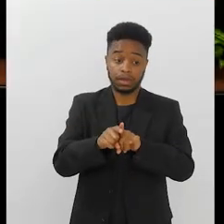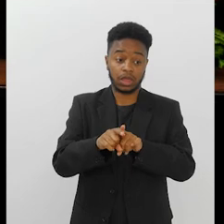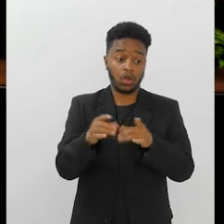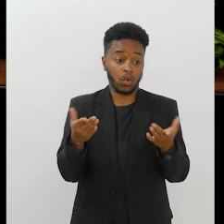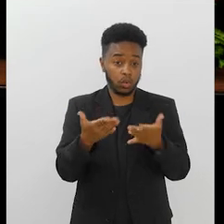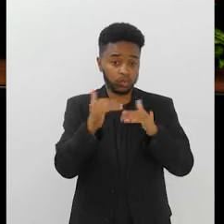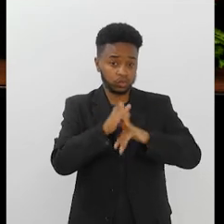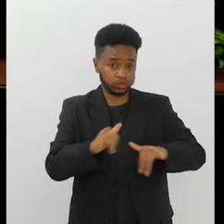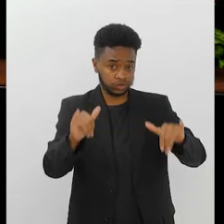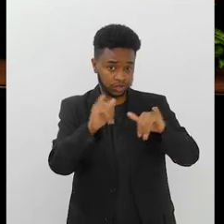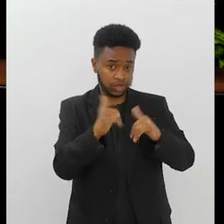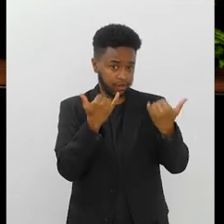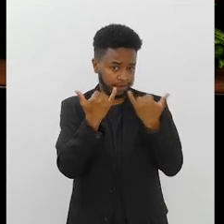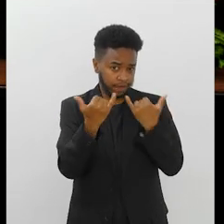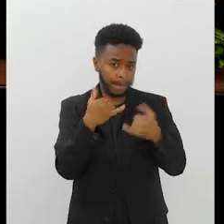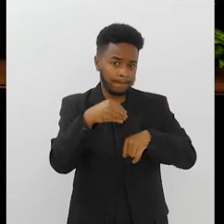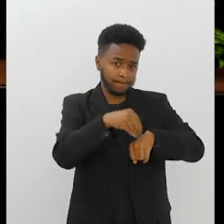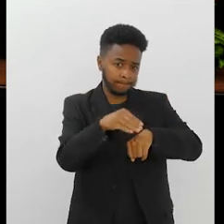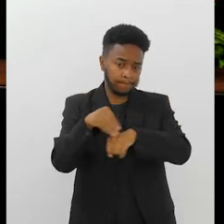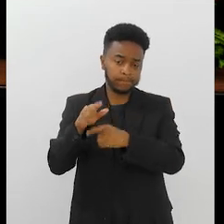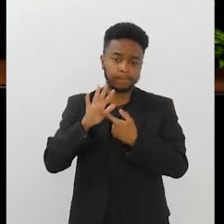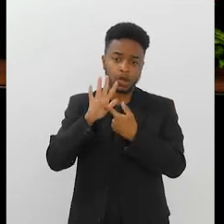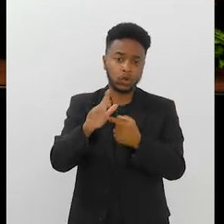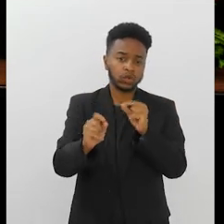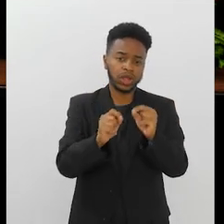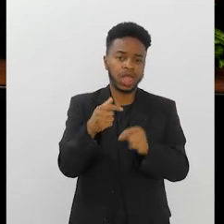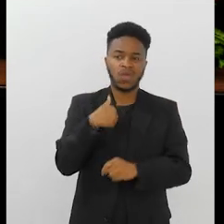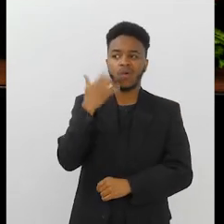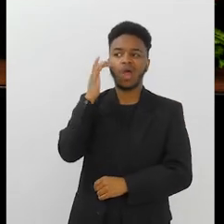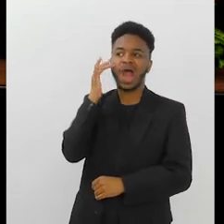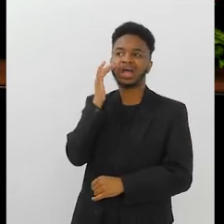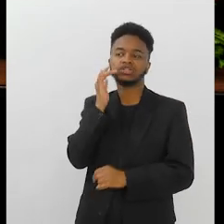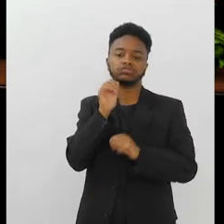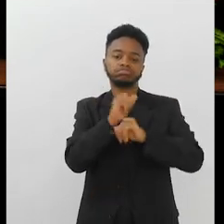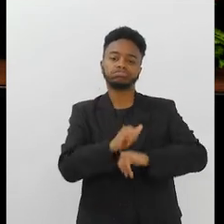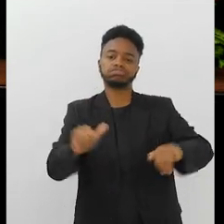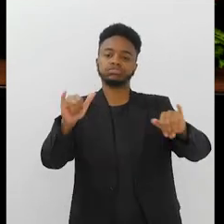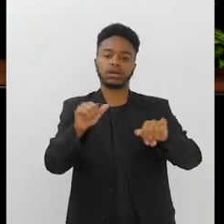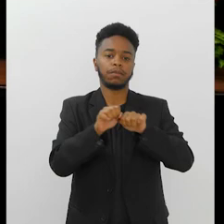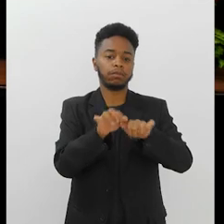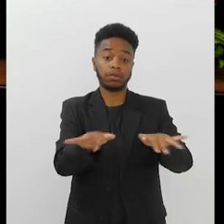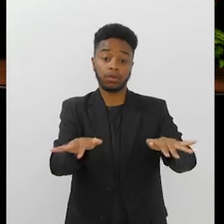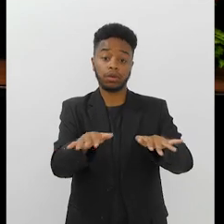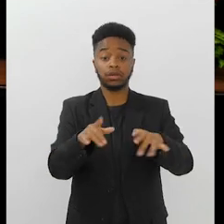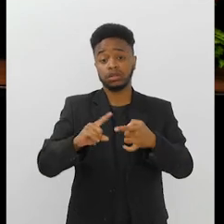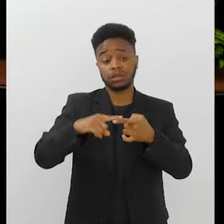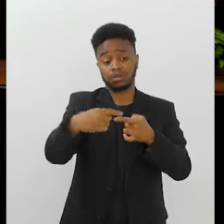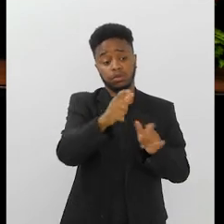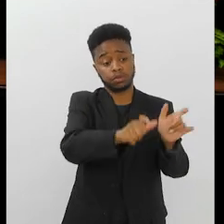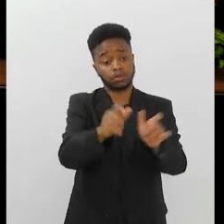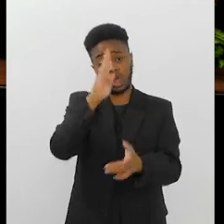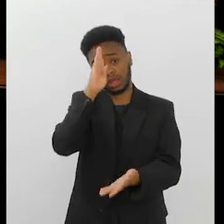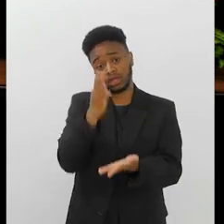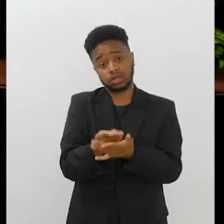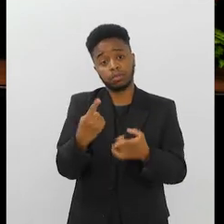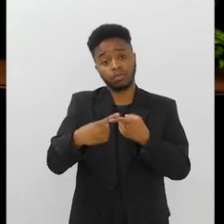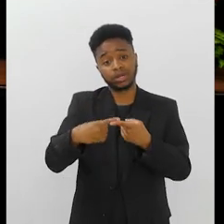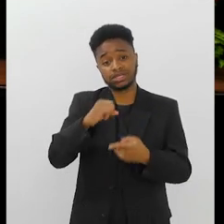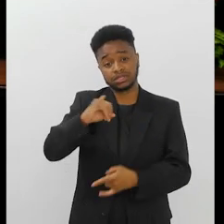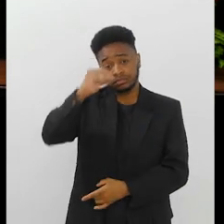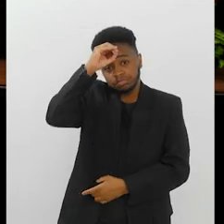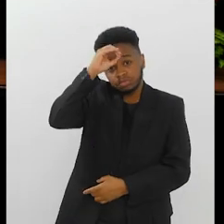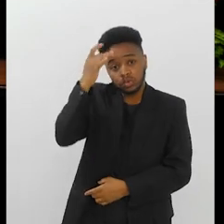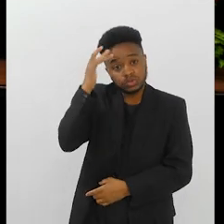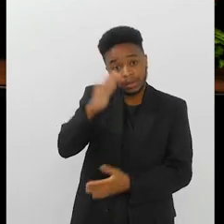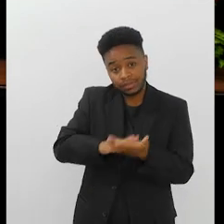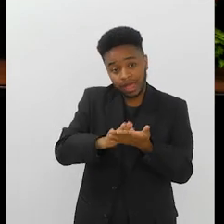opiniões midiáticas Elas têm saído como um histórico assim de um machismo imenso e tem se transformado em realidade né porque